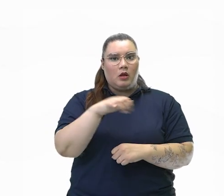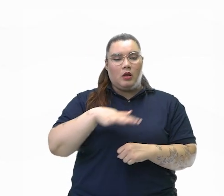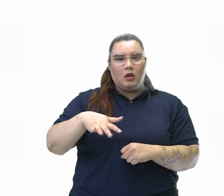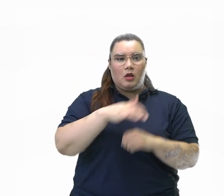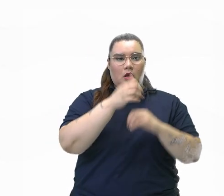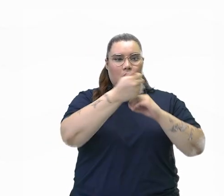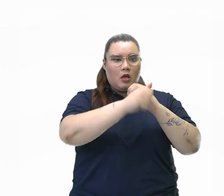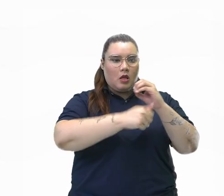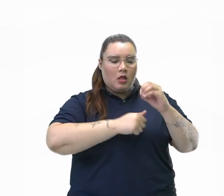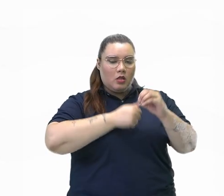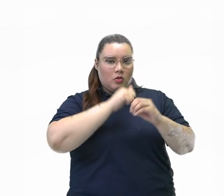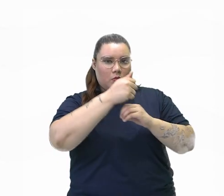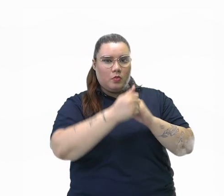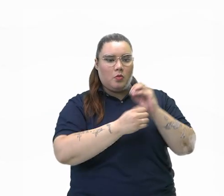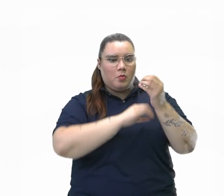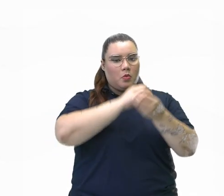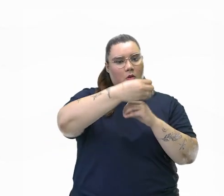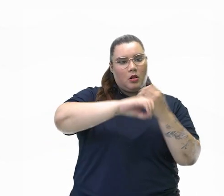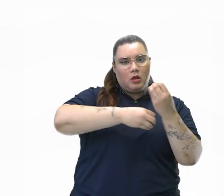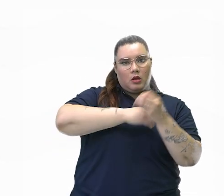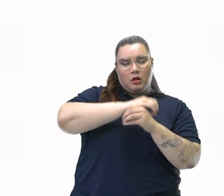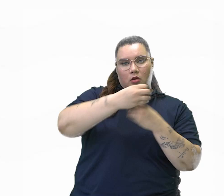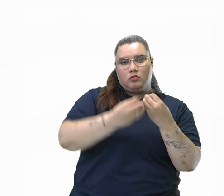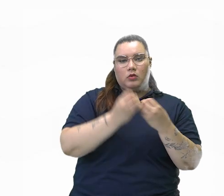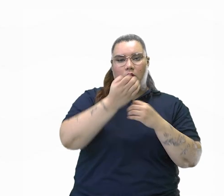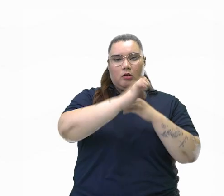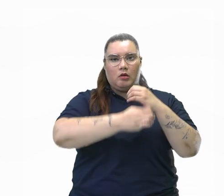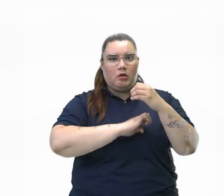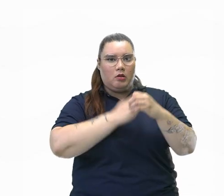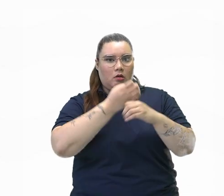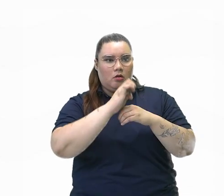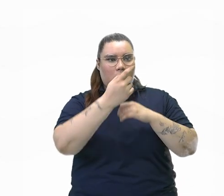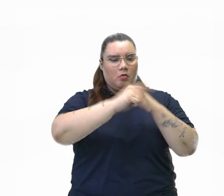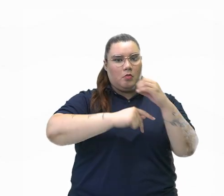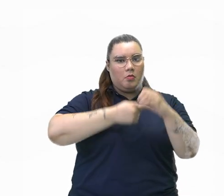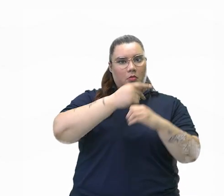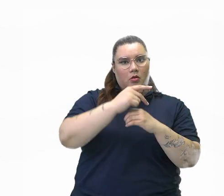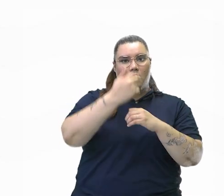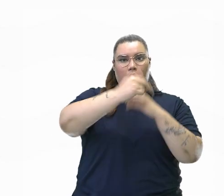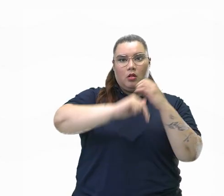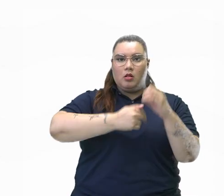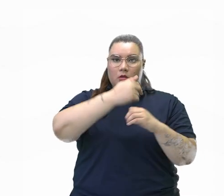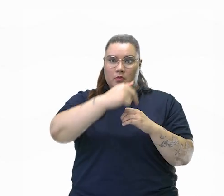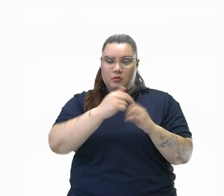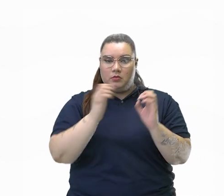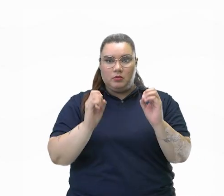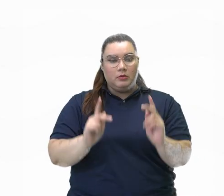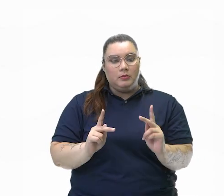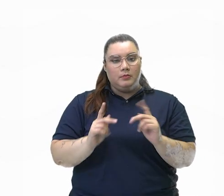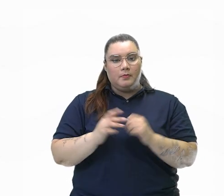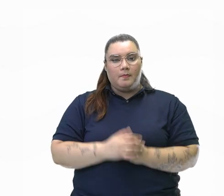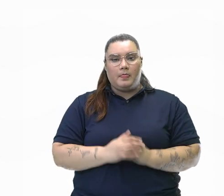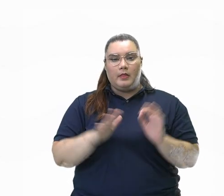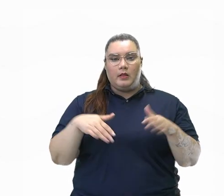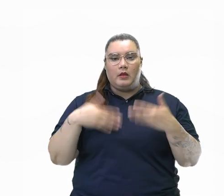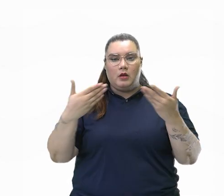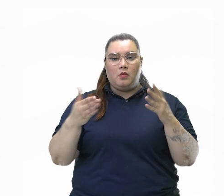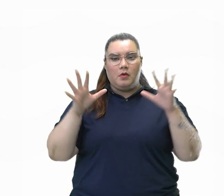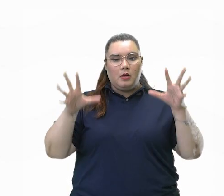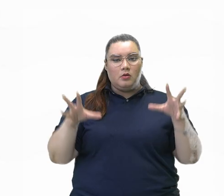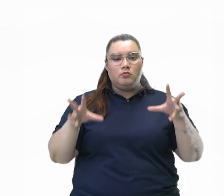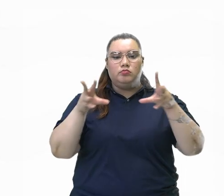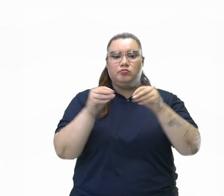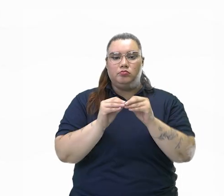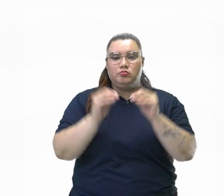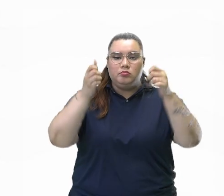lá do mundo dos átomos, das moléculas, né, dos elétrons, dos prótons e dos nêutrons. Para fazer